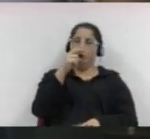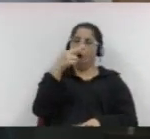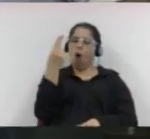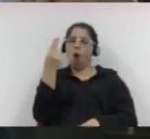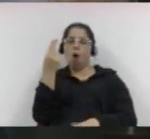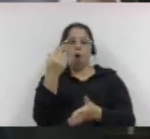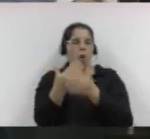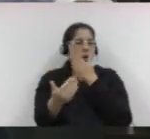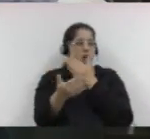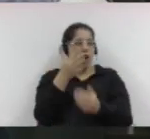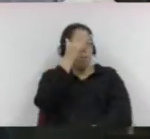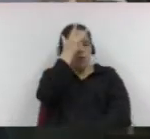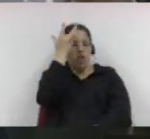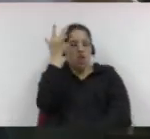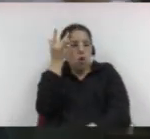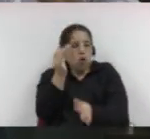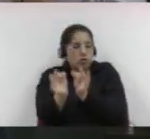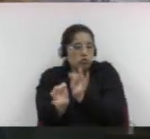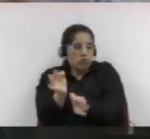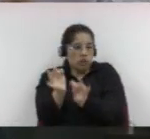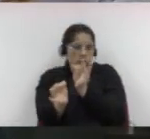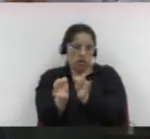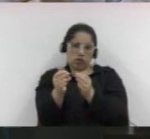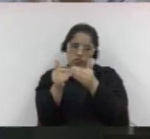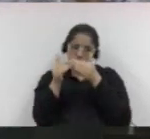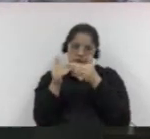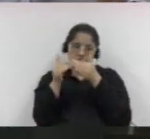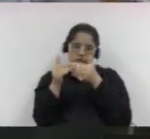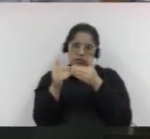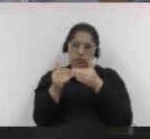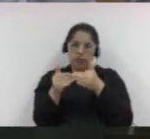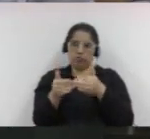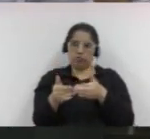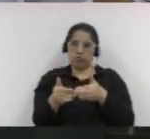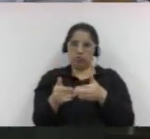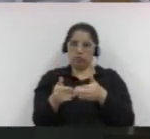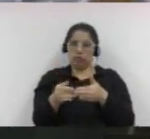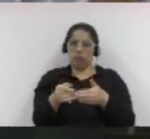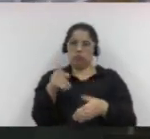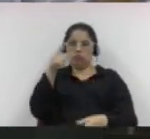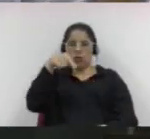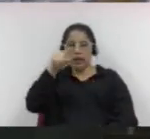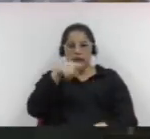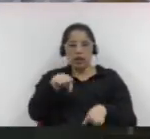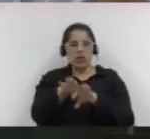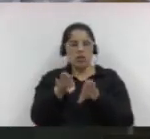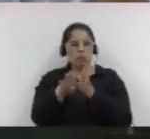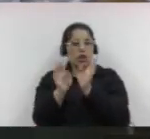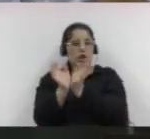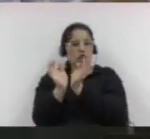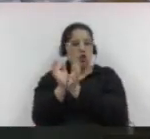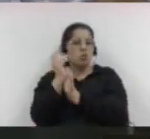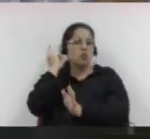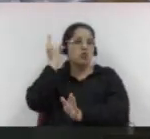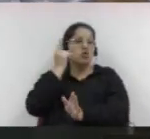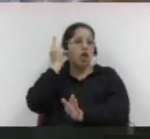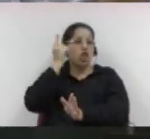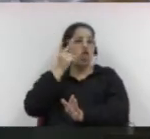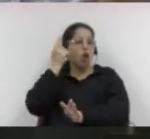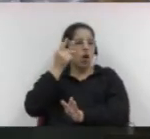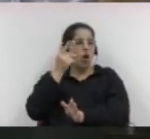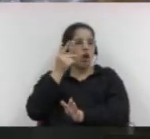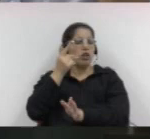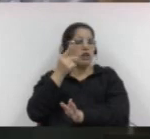que seja punido. Nobres vereadores, vocês também são autoridade. Vocês vão deixar